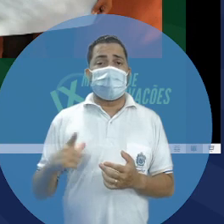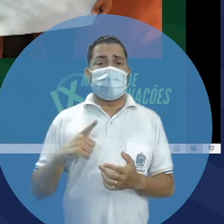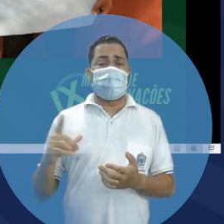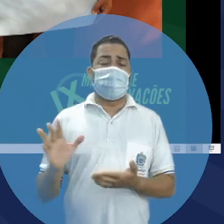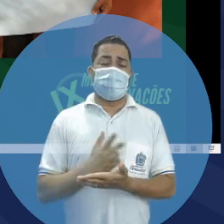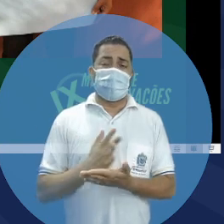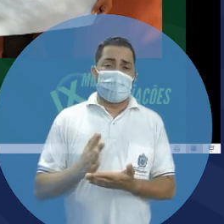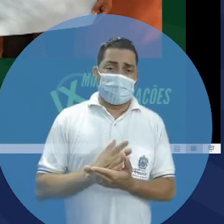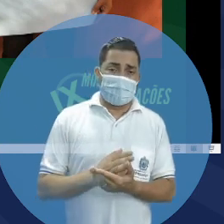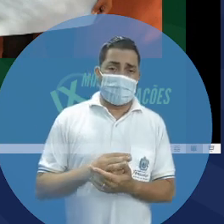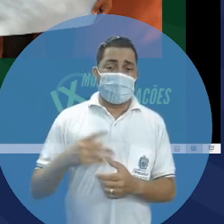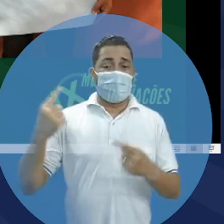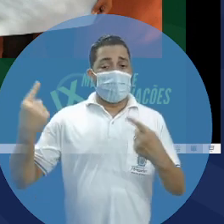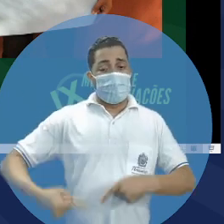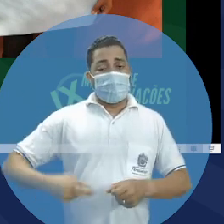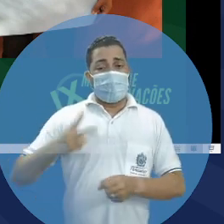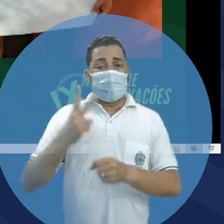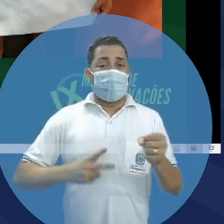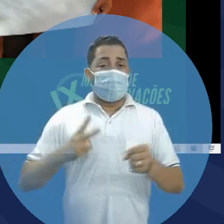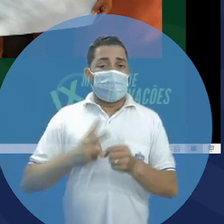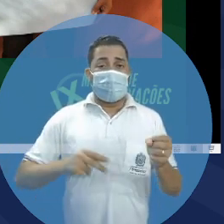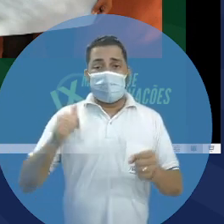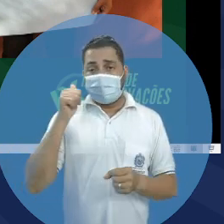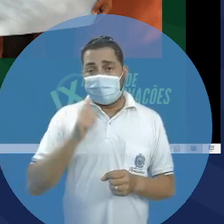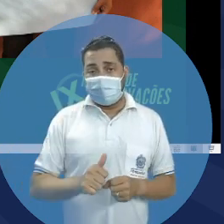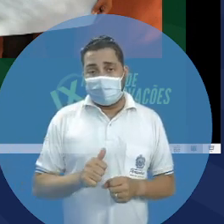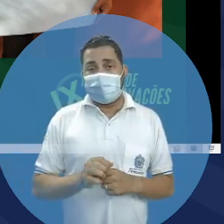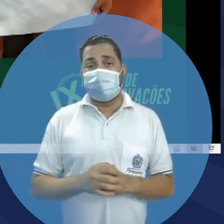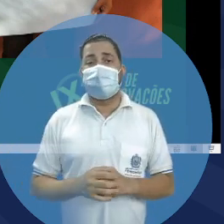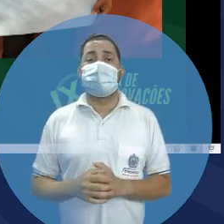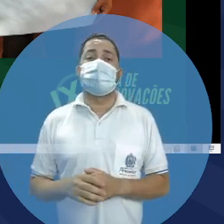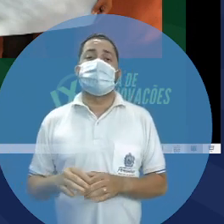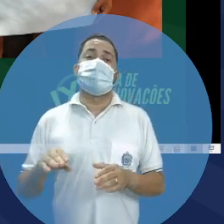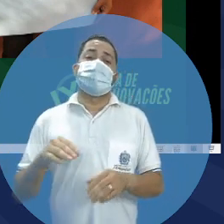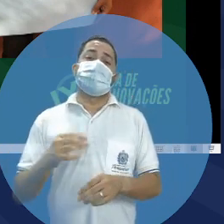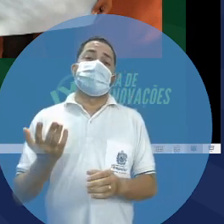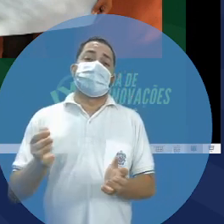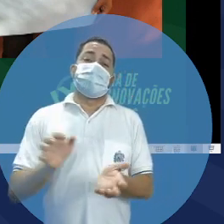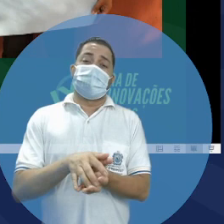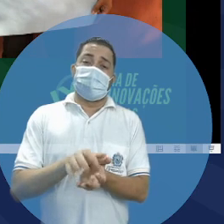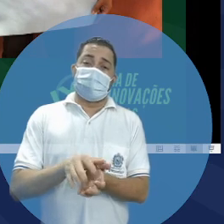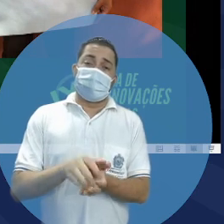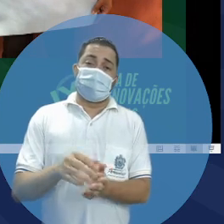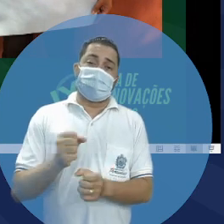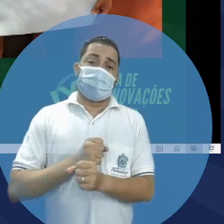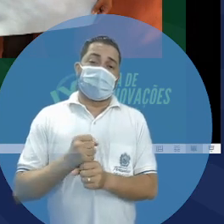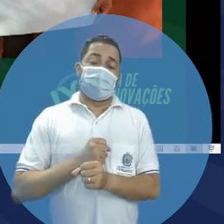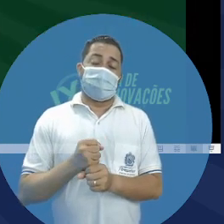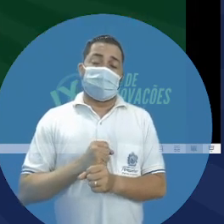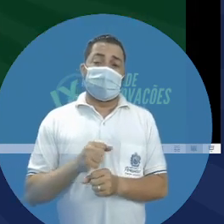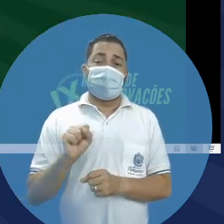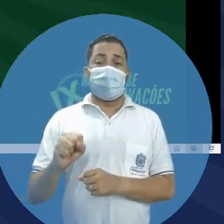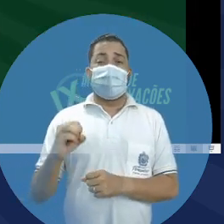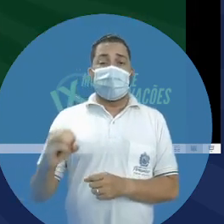violência da mulher, da criança e do adolescente aqui no estado de Pernambuco a partir da década de 80. Pode passar.